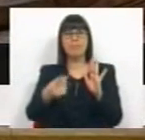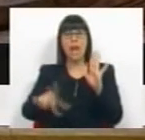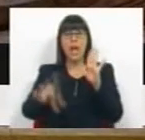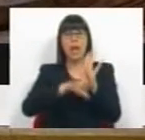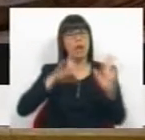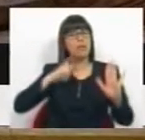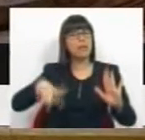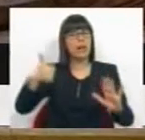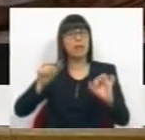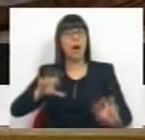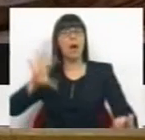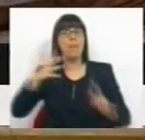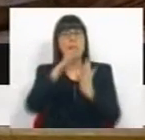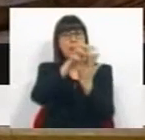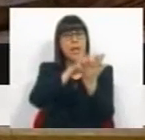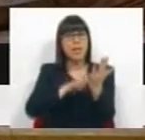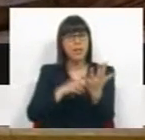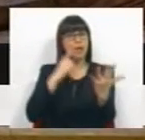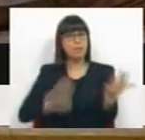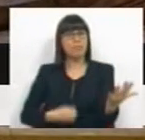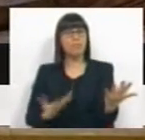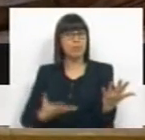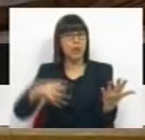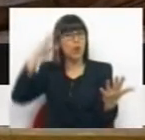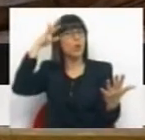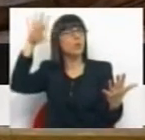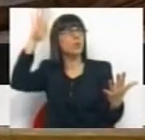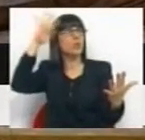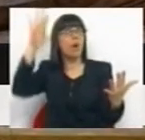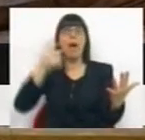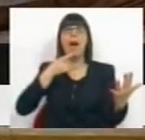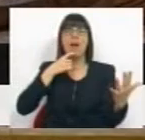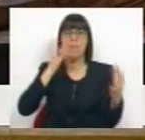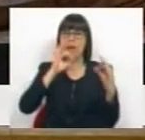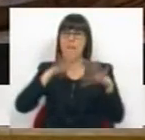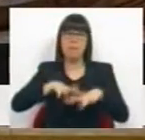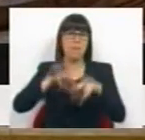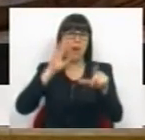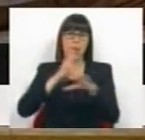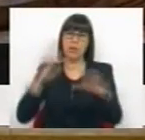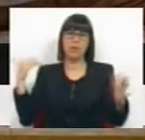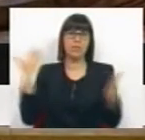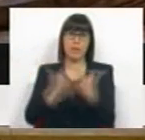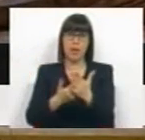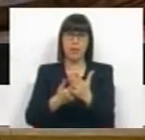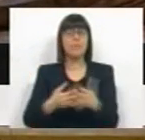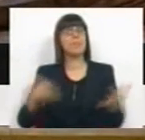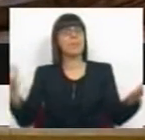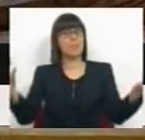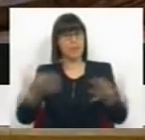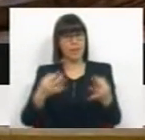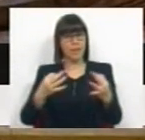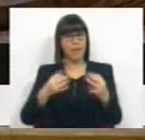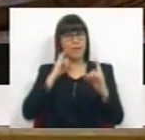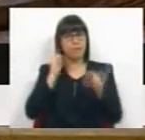lei fundamental do país, ao texto que deu expressão ao sonho de Abril e que tão mal foi tratada nos últimos anos. Apesar das